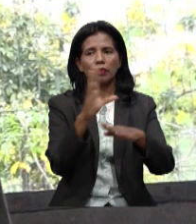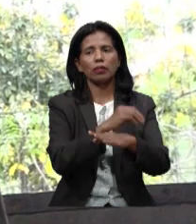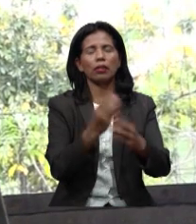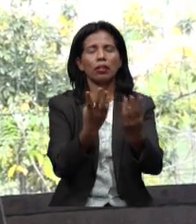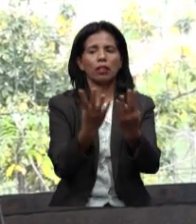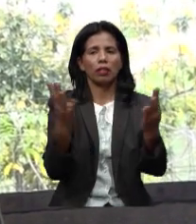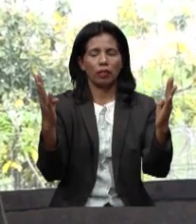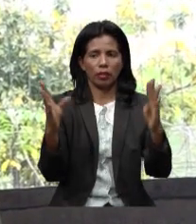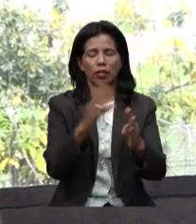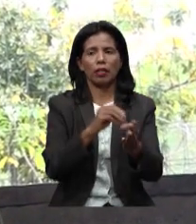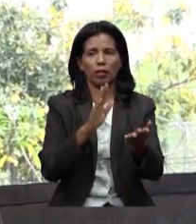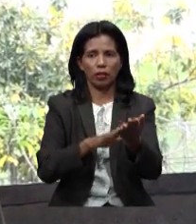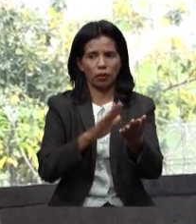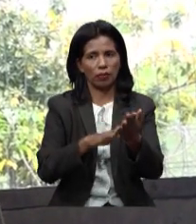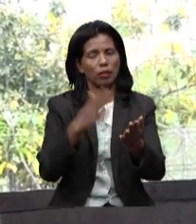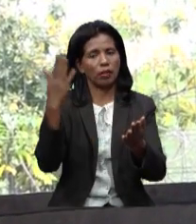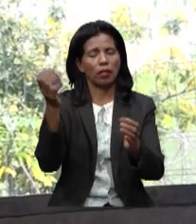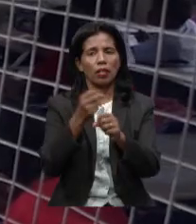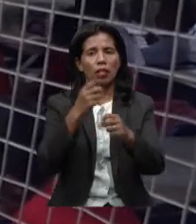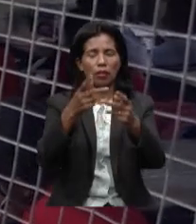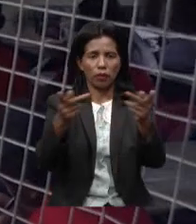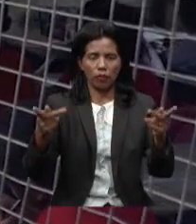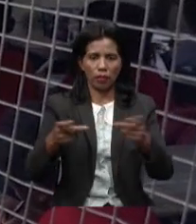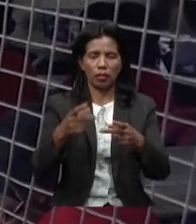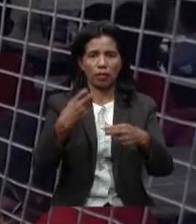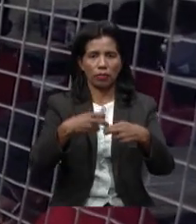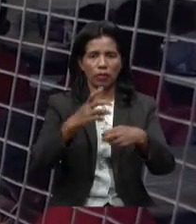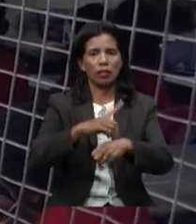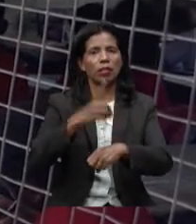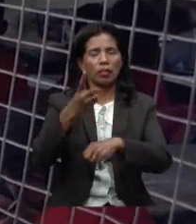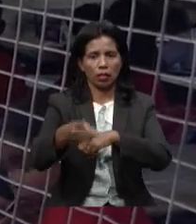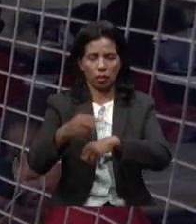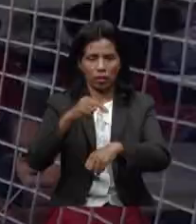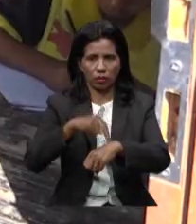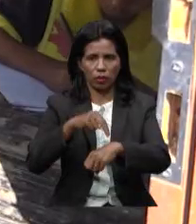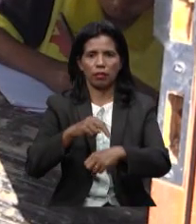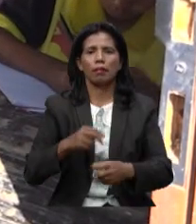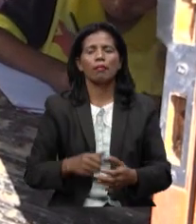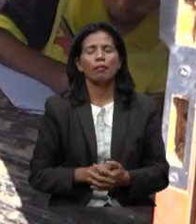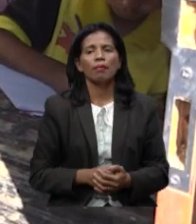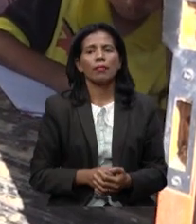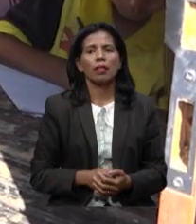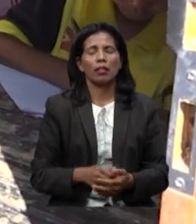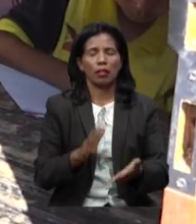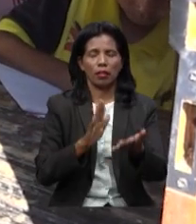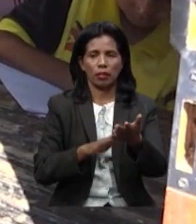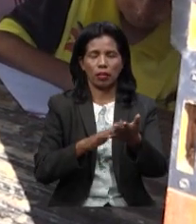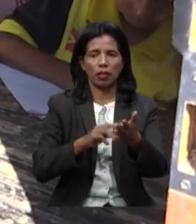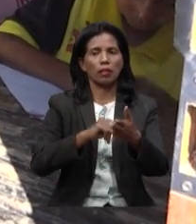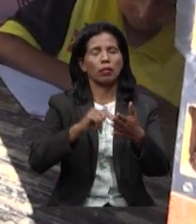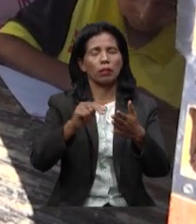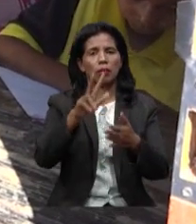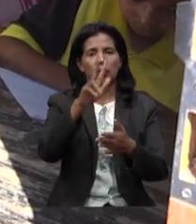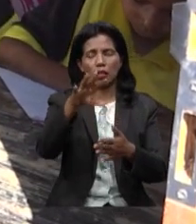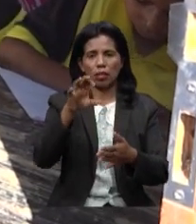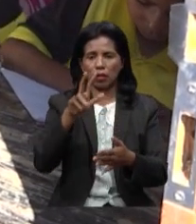horedi no eskola Nerasik Hari Ihafatin risku ba desastre naturais. No ensino básico filial número Atustolo